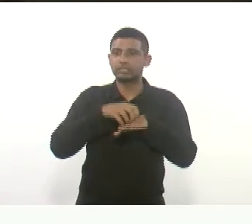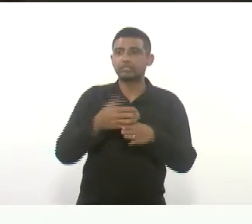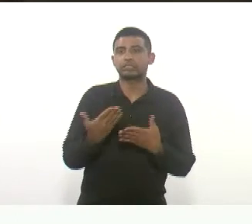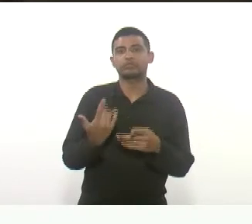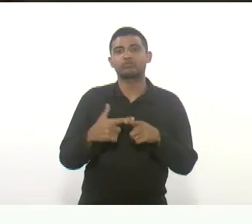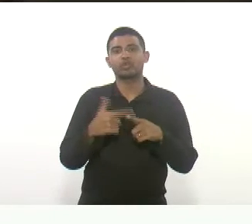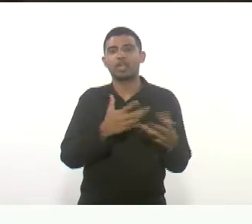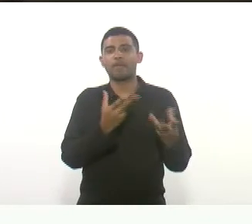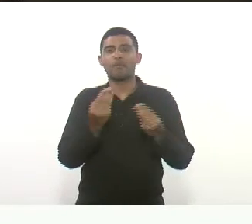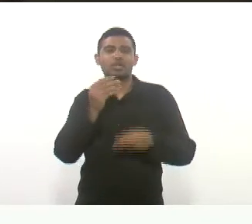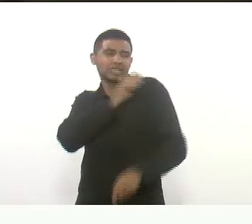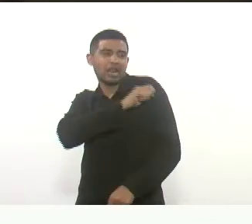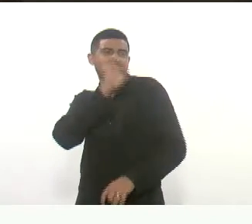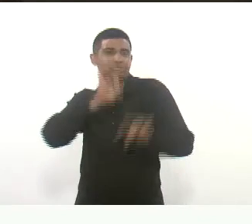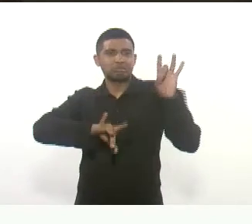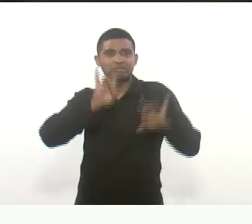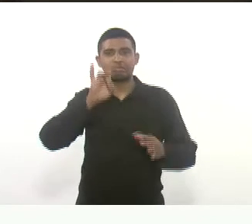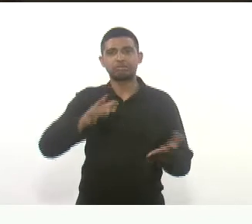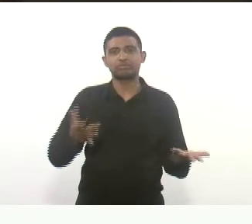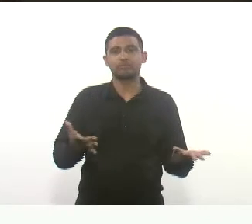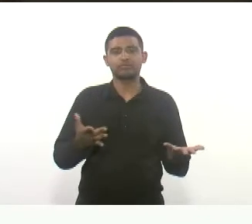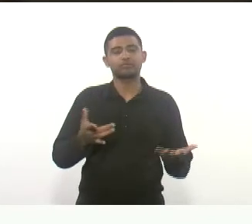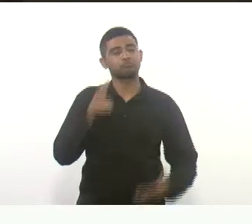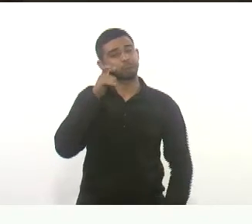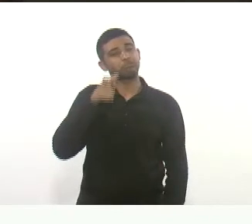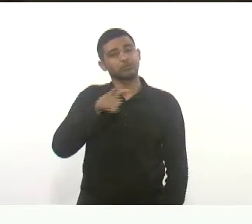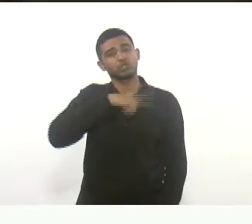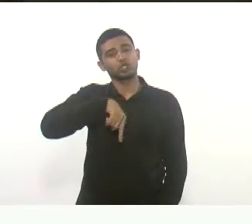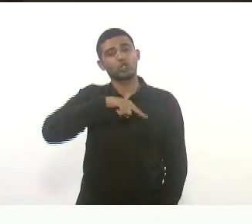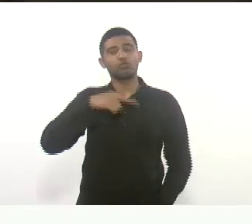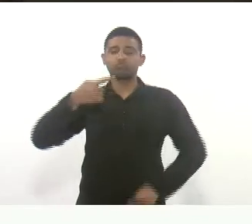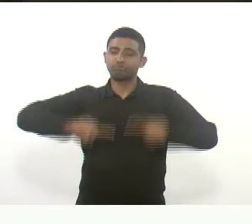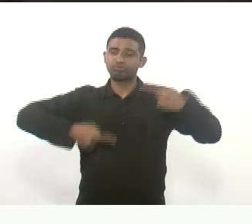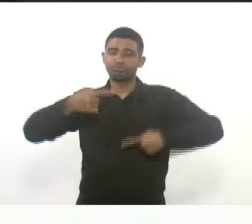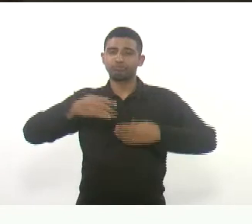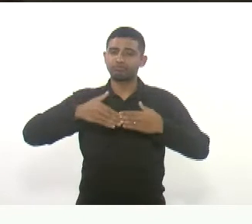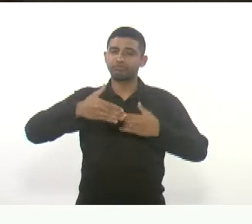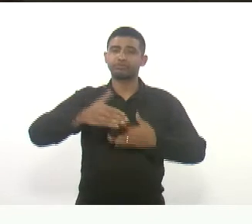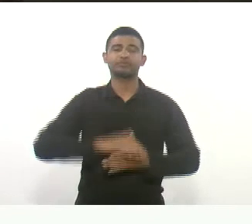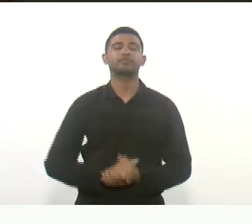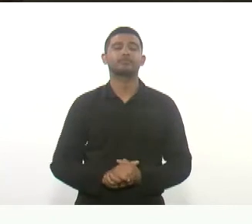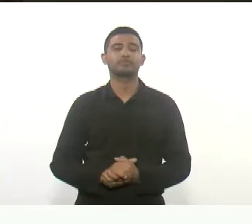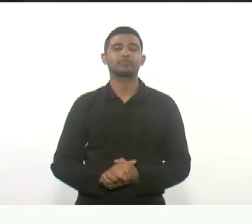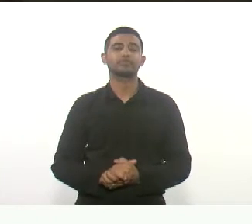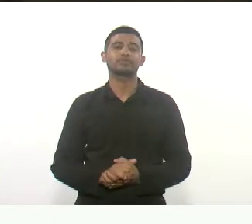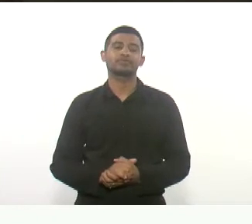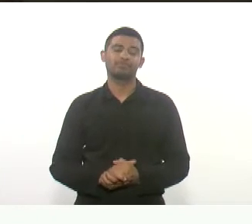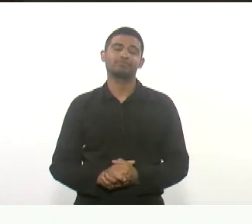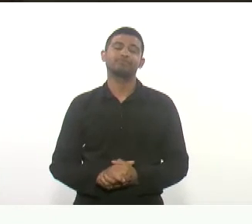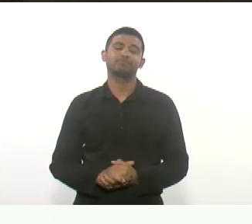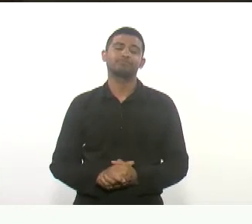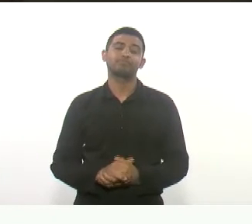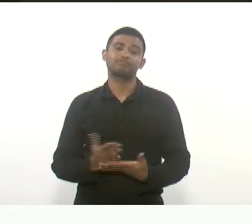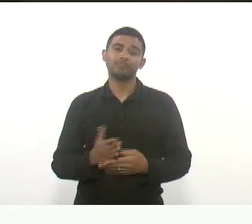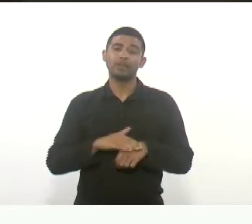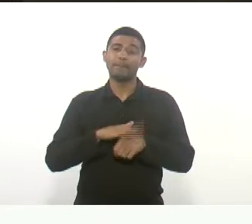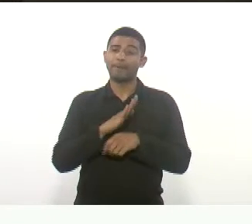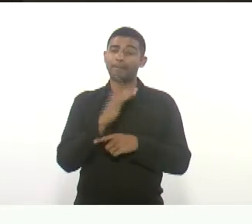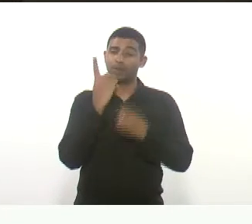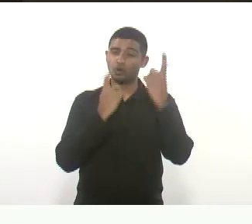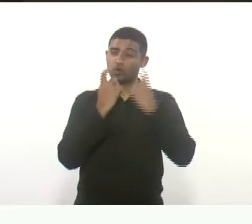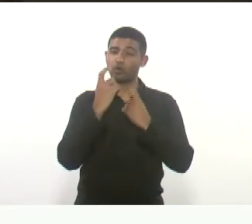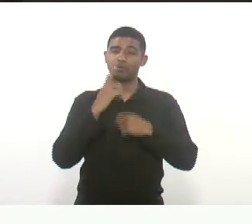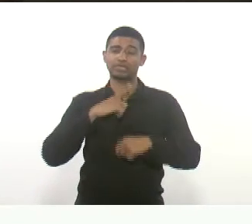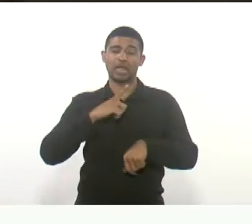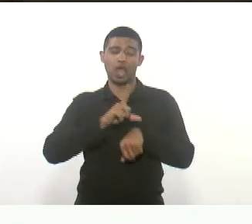escolar quanto ao transporte. Então, assim, isso seria interessante aí a gente poder estar trabalhando. E o que mais me preocupa sobre o horário